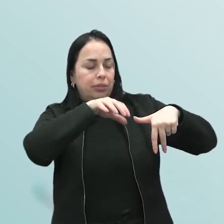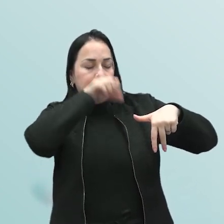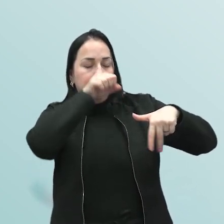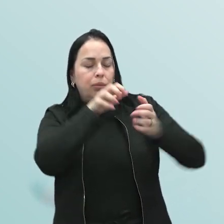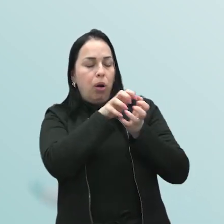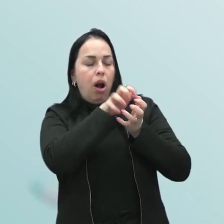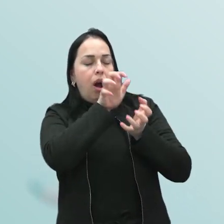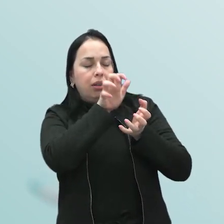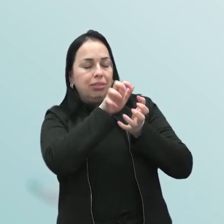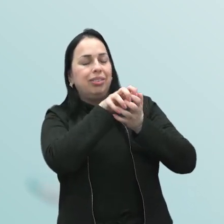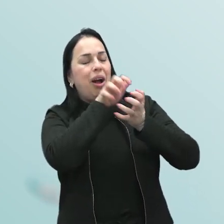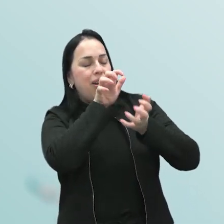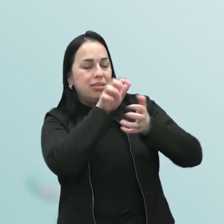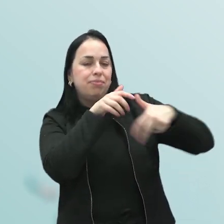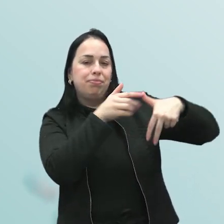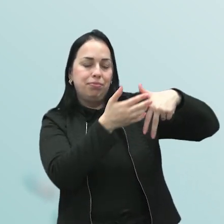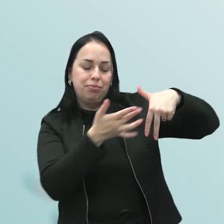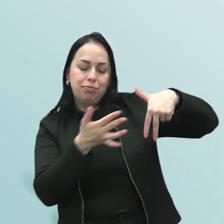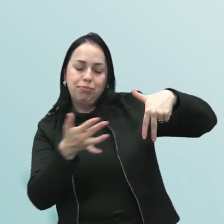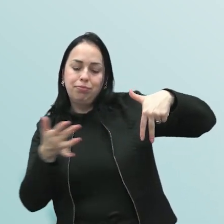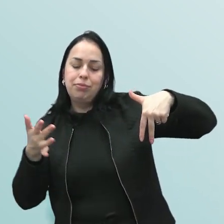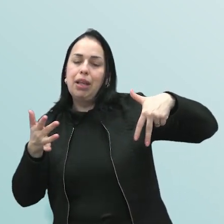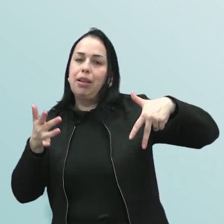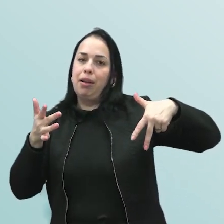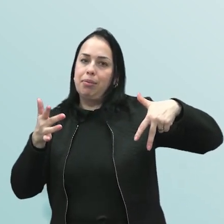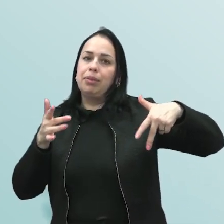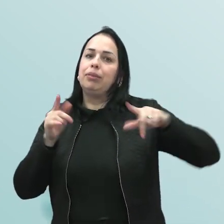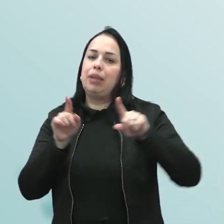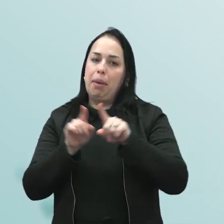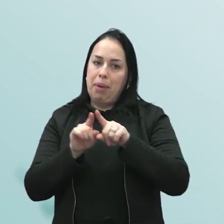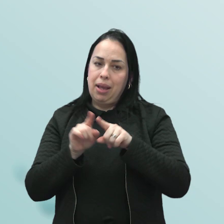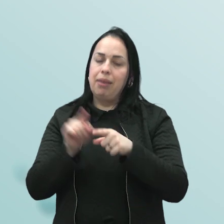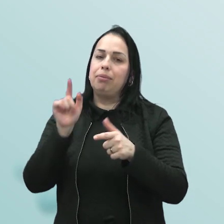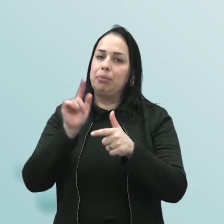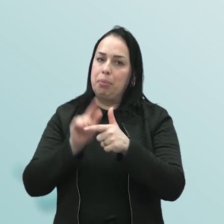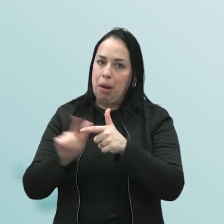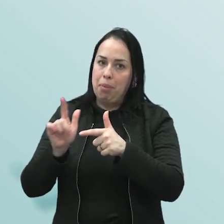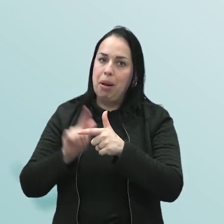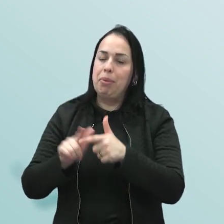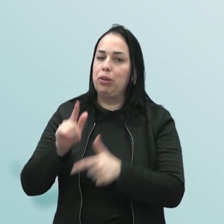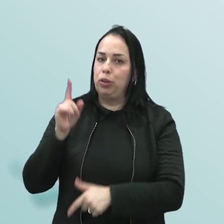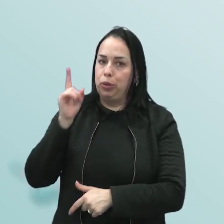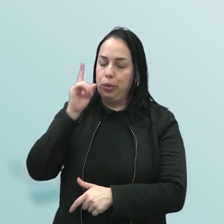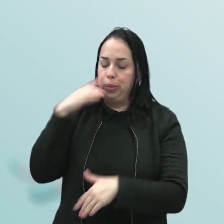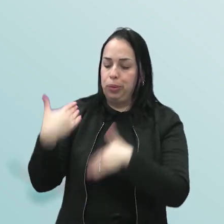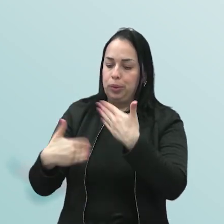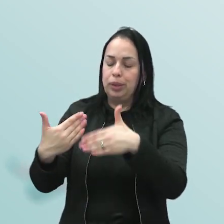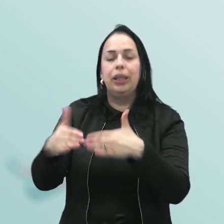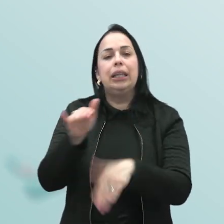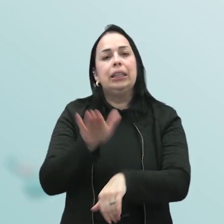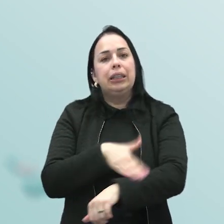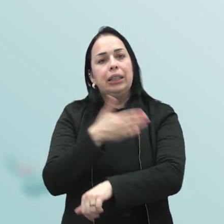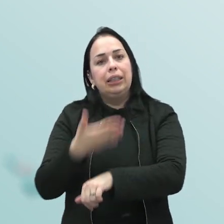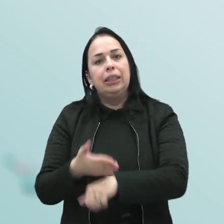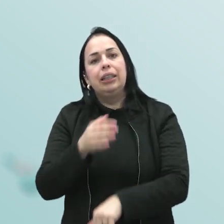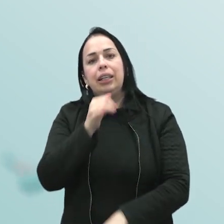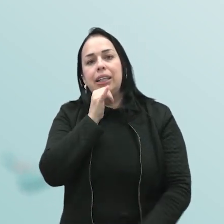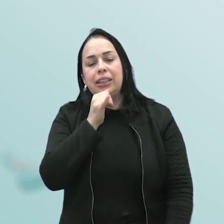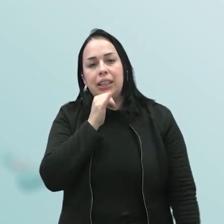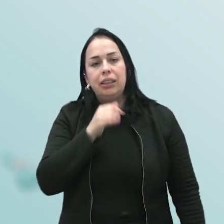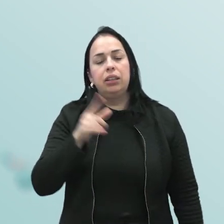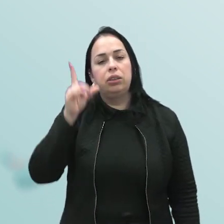ronco durante o sono, ele apresenta alguns quadros clínicos durante o dia a dia, no caso de